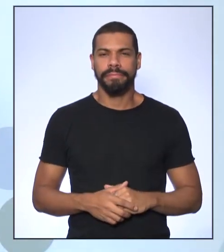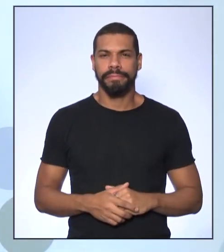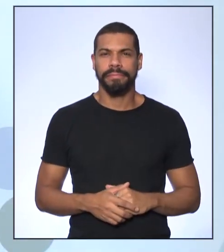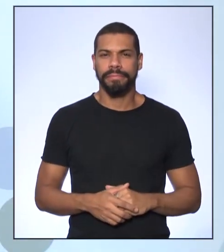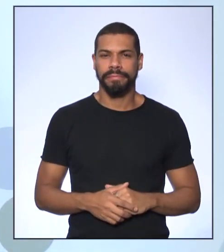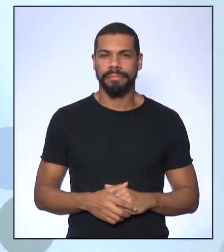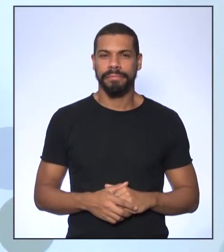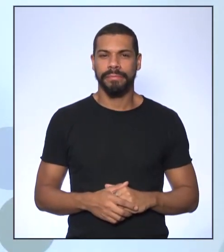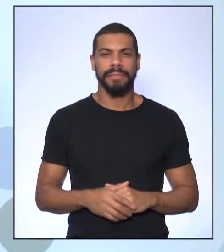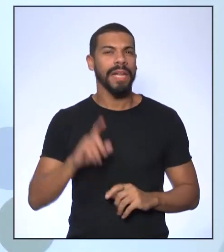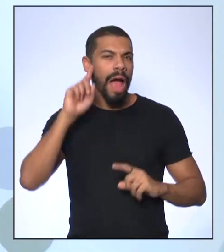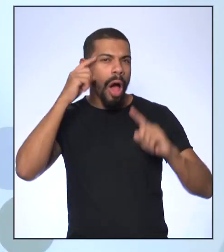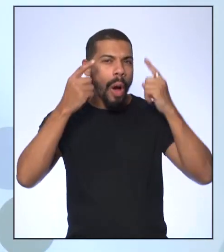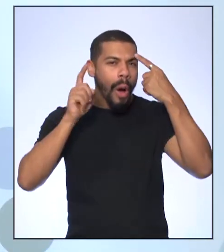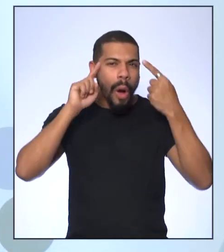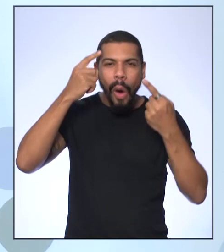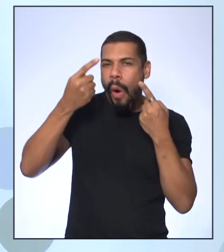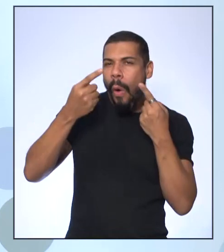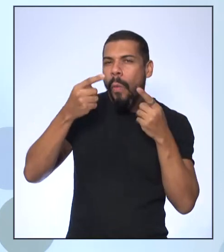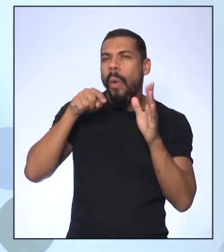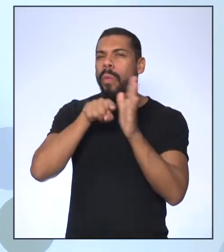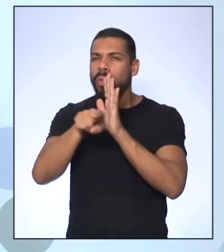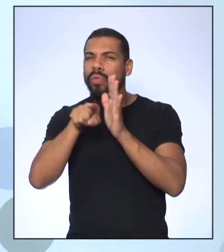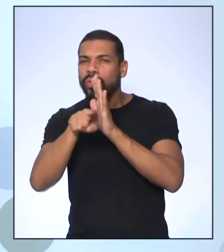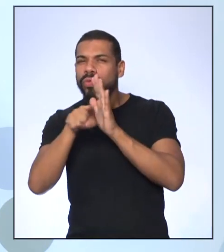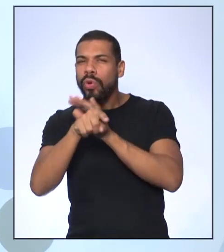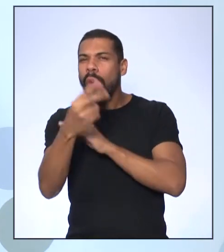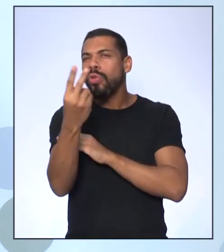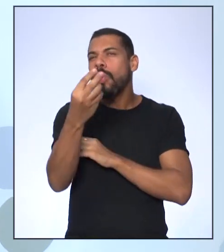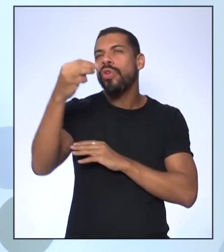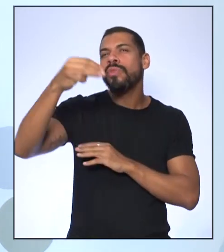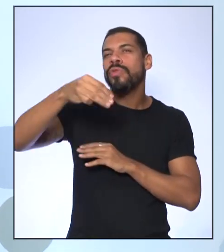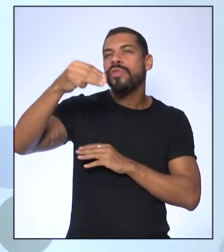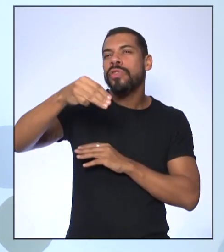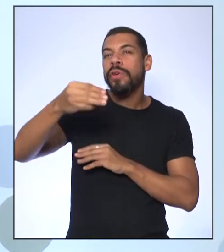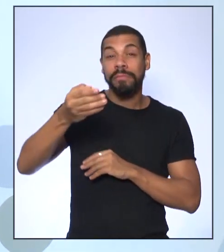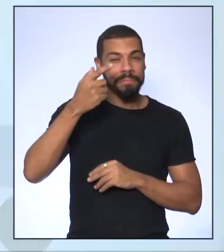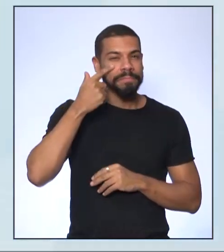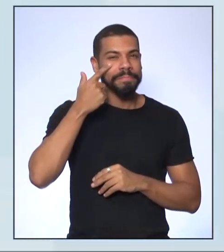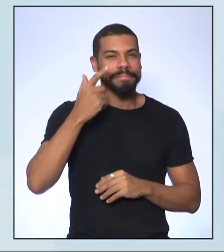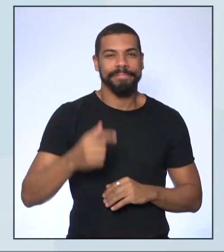Vamos para as dúvidas? Vamos interagir mais um pouquinho com o chat? Mais 2 minutinhos?